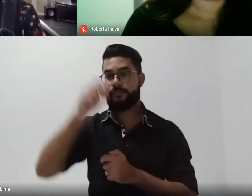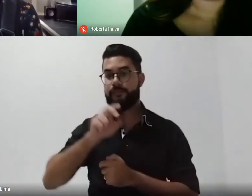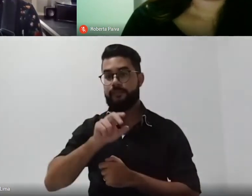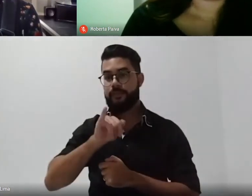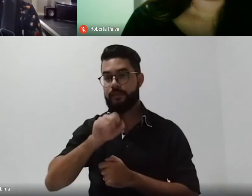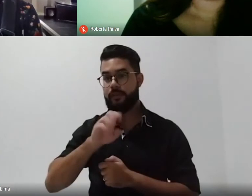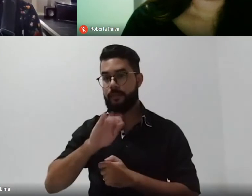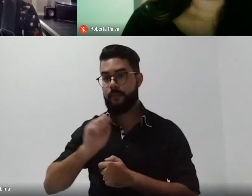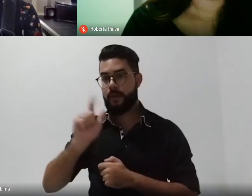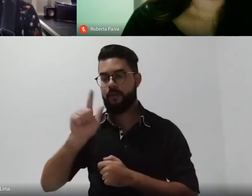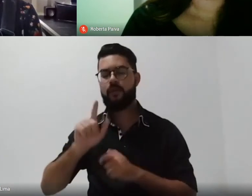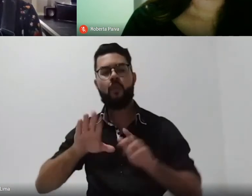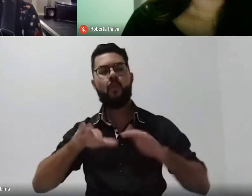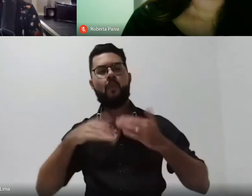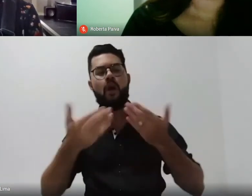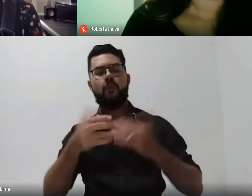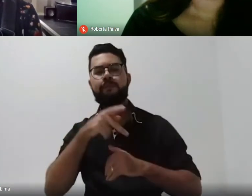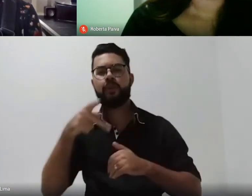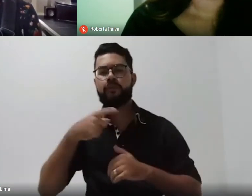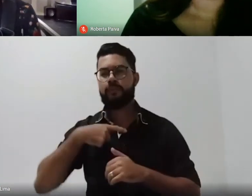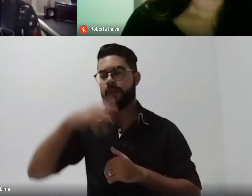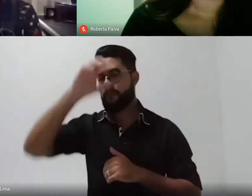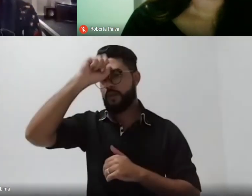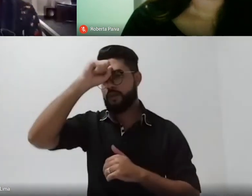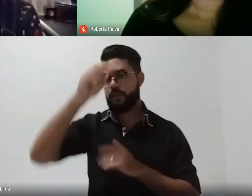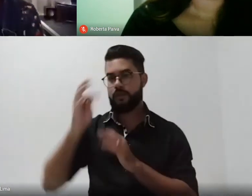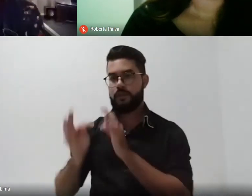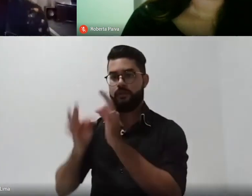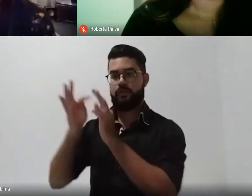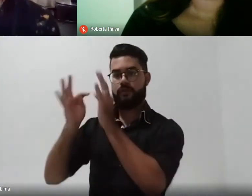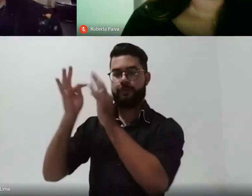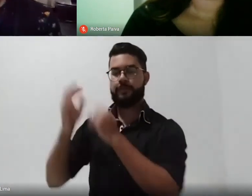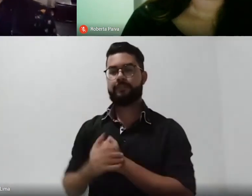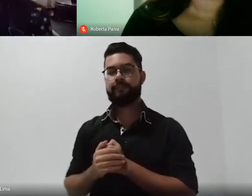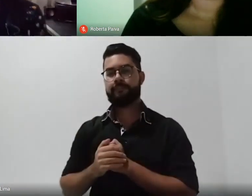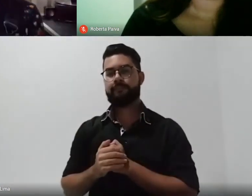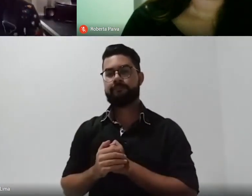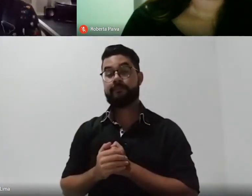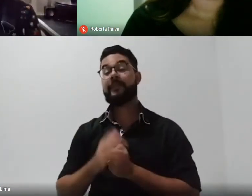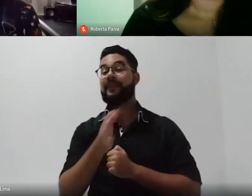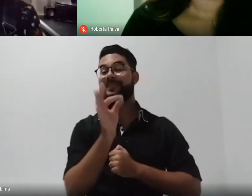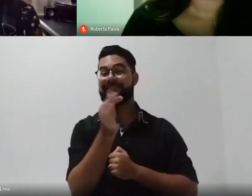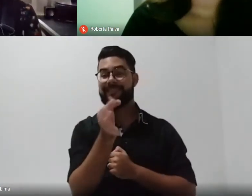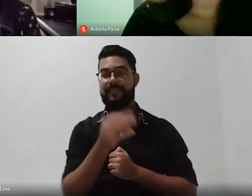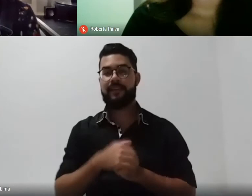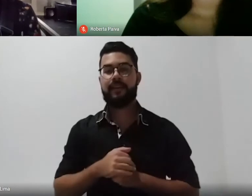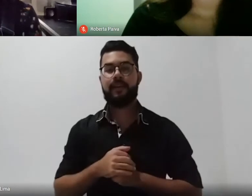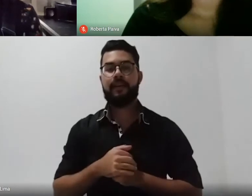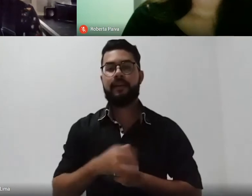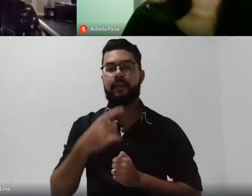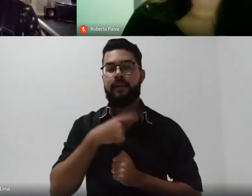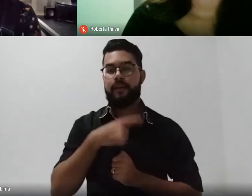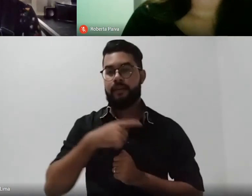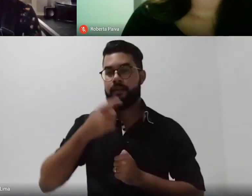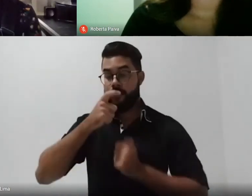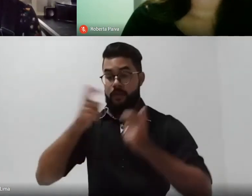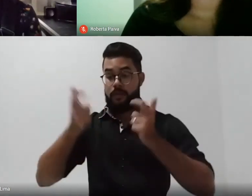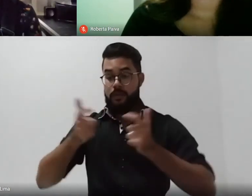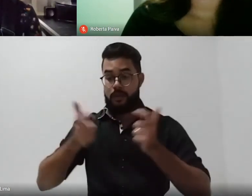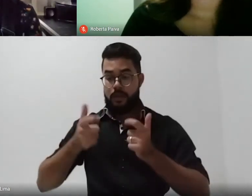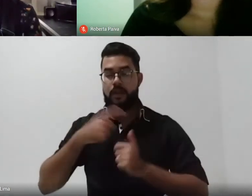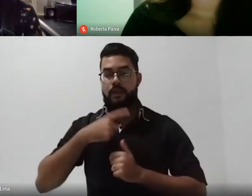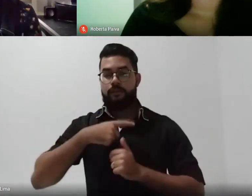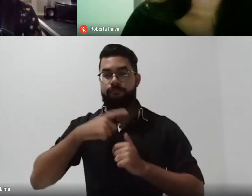essas tecnologias apresentadas? Tá certo. É o seguinte, em Princesa Isabel nós temos